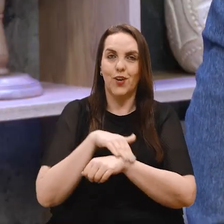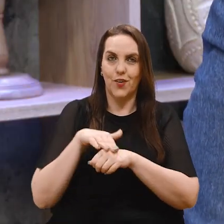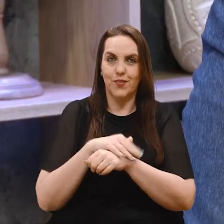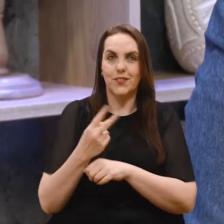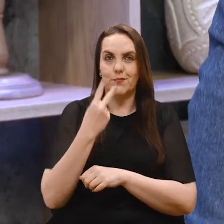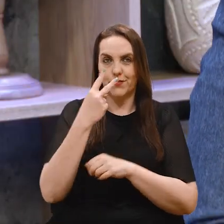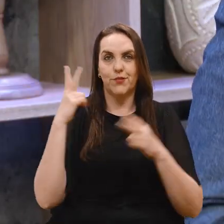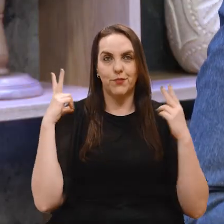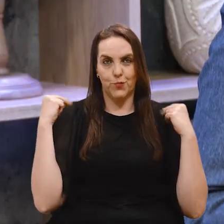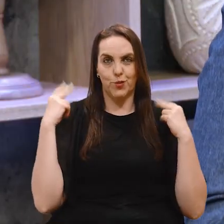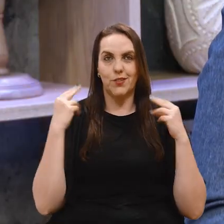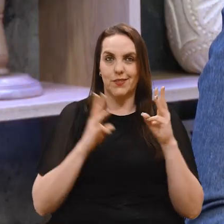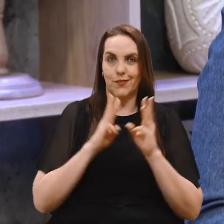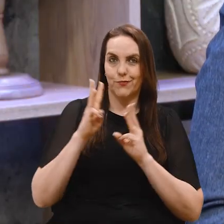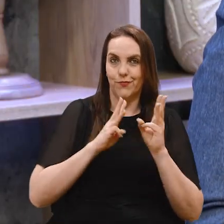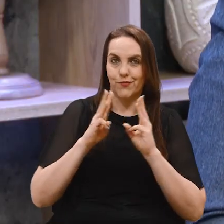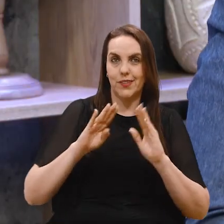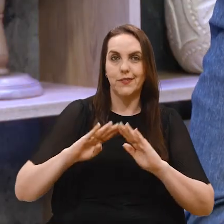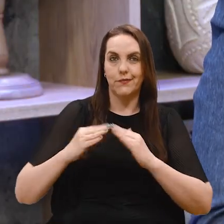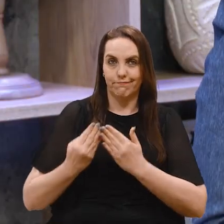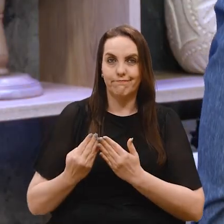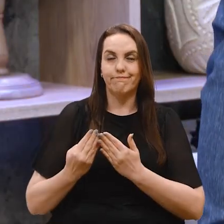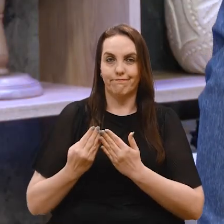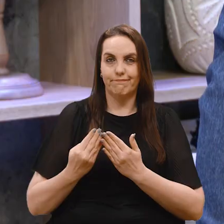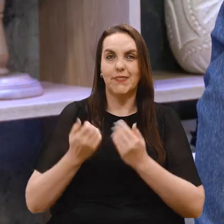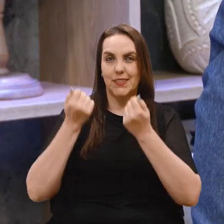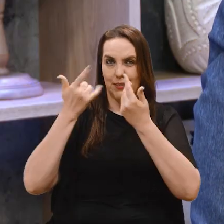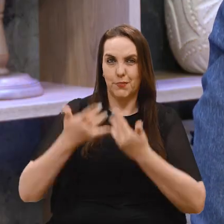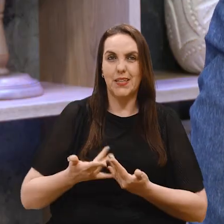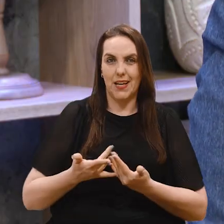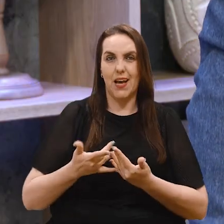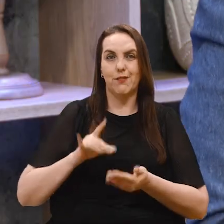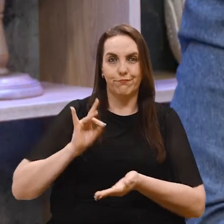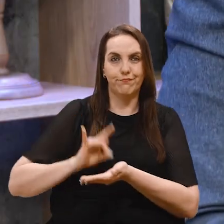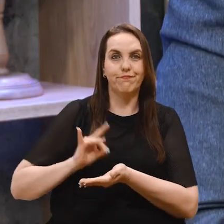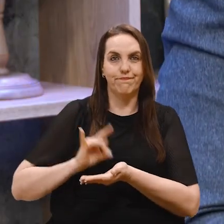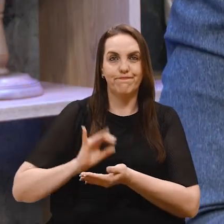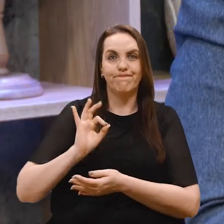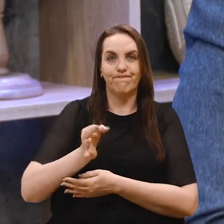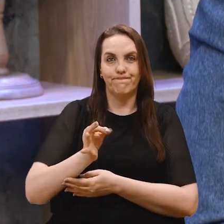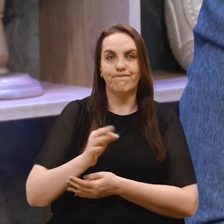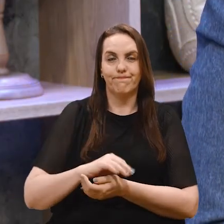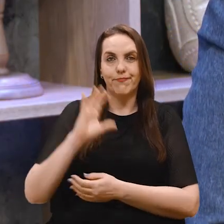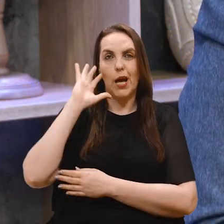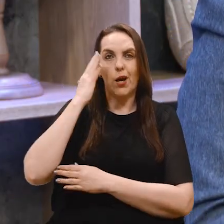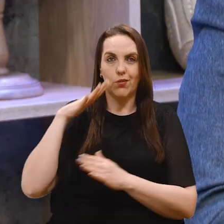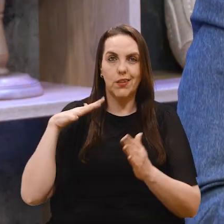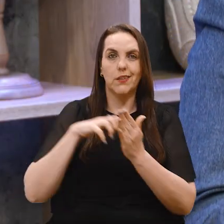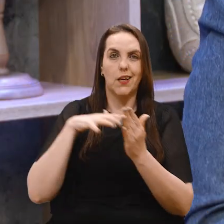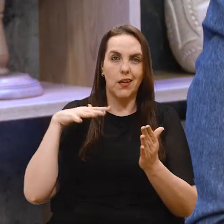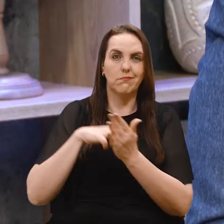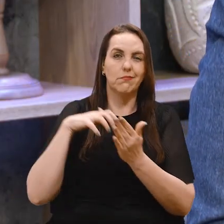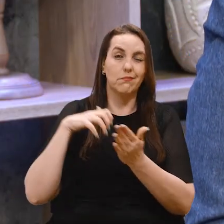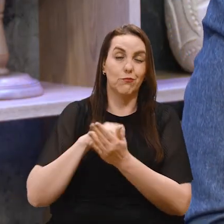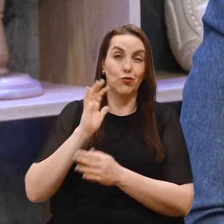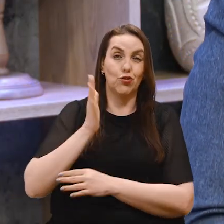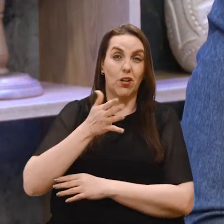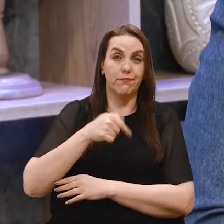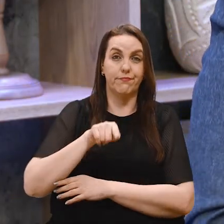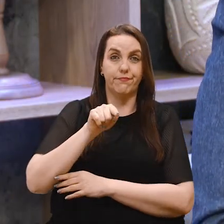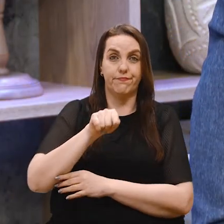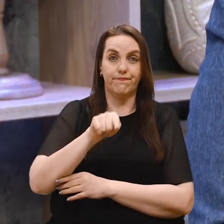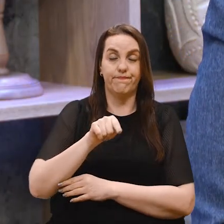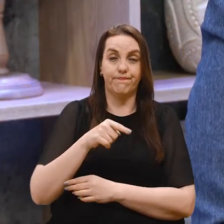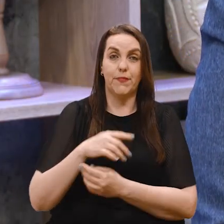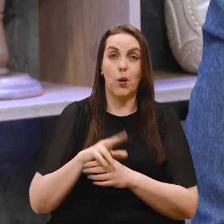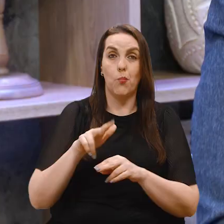motoristas de vans escolares que justamente nos deram essa confirmação, né, de que casos de acidentes já aconteceram em